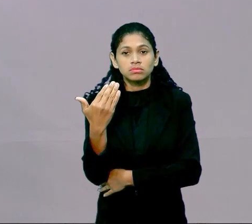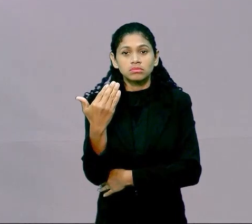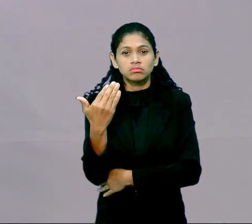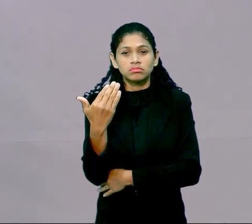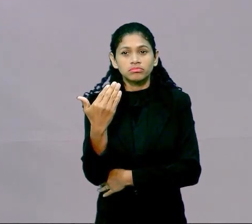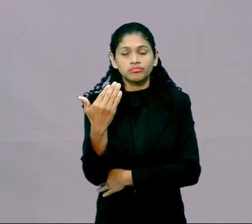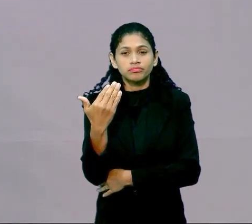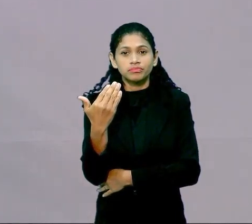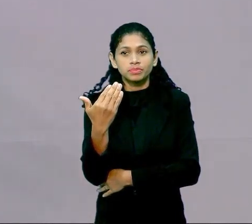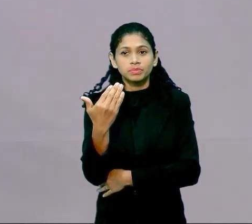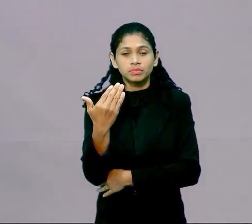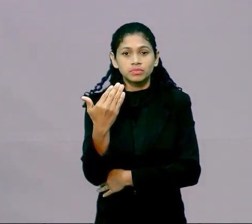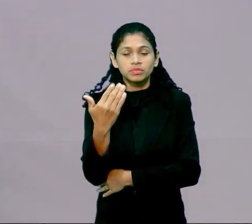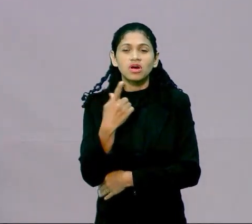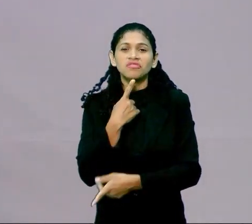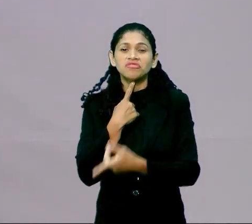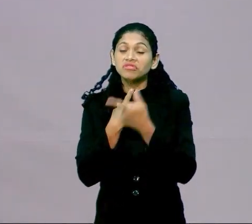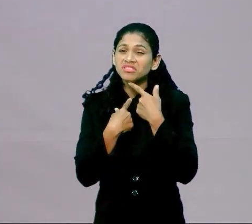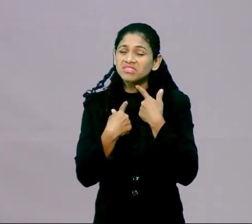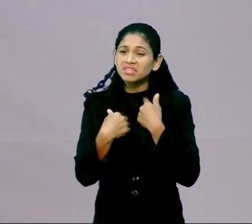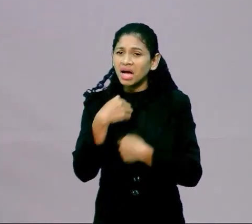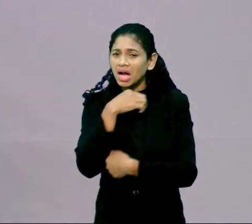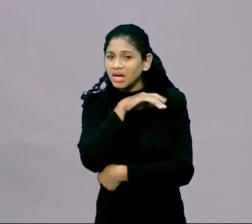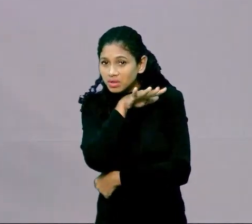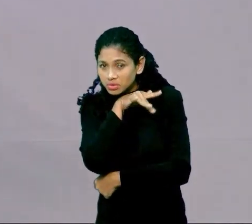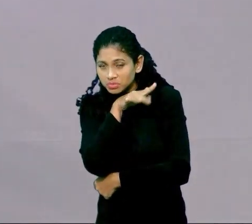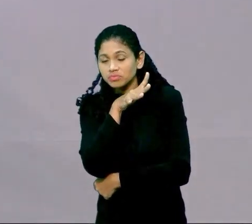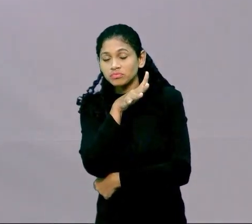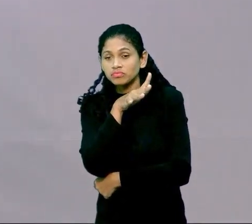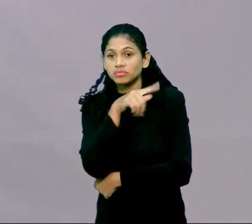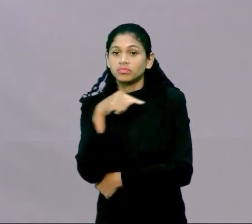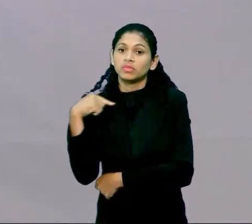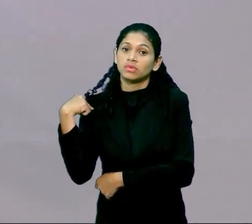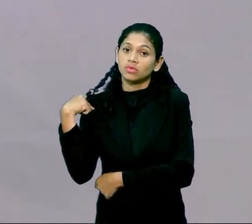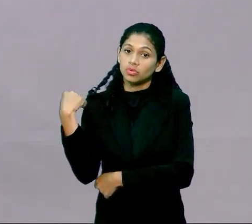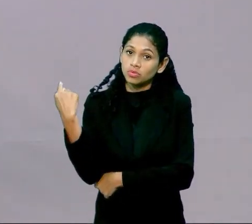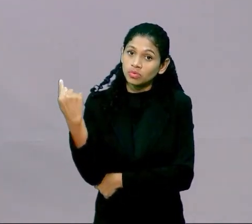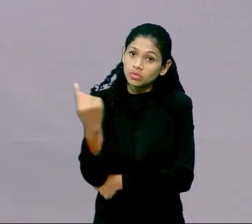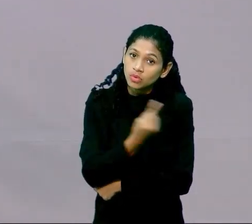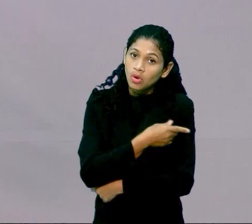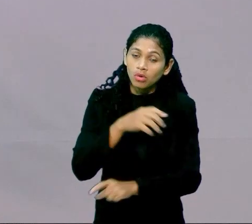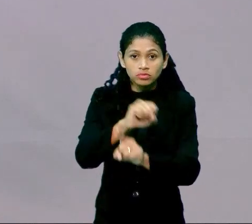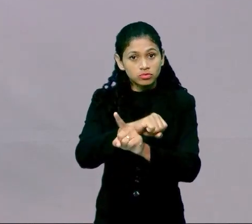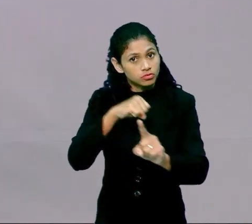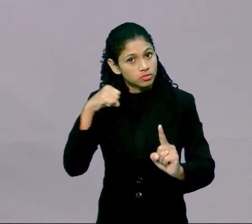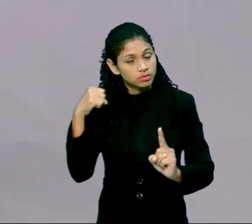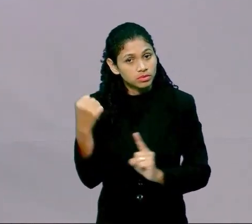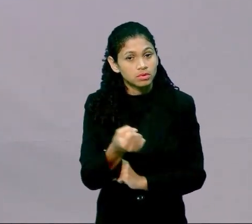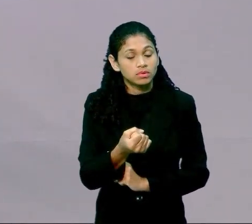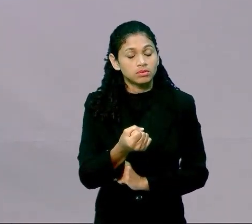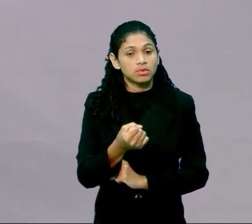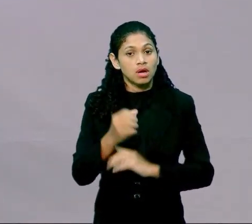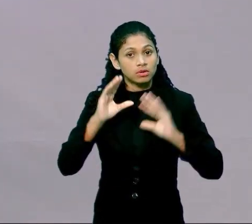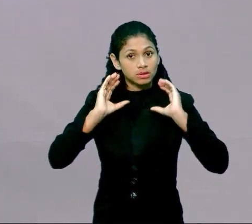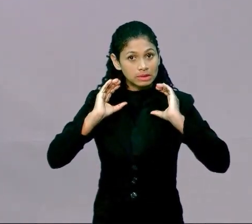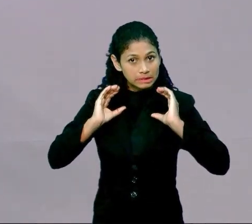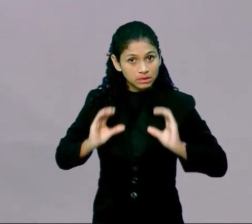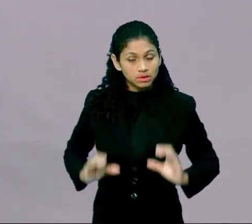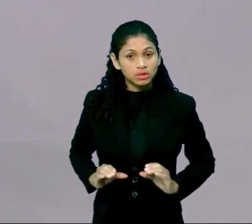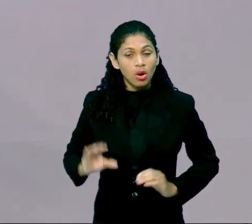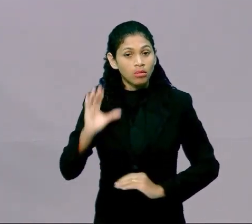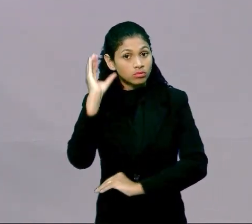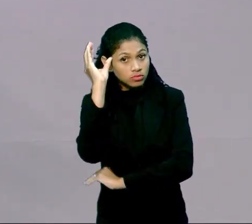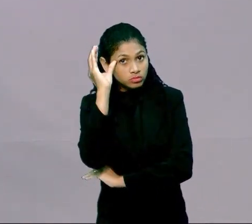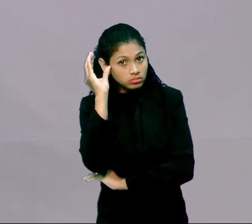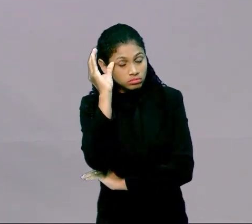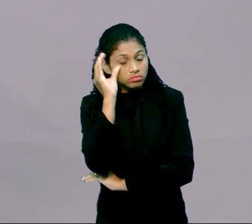elas começam a emergir, aí a sociedade civil, que somos nós, cidadãos conscientes, que temos